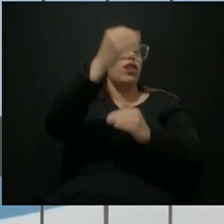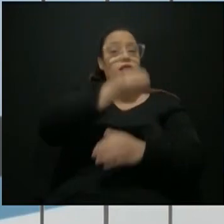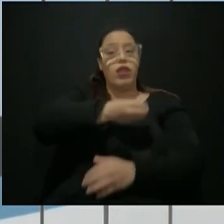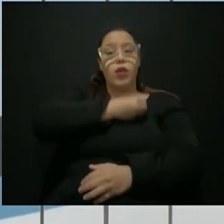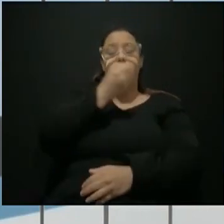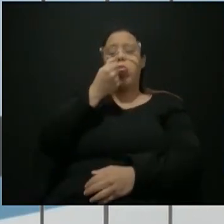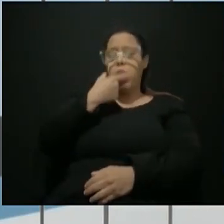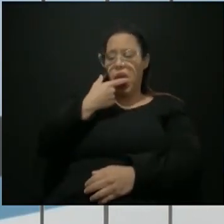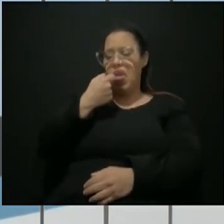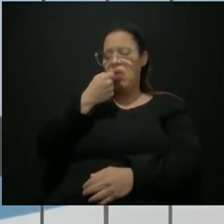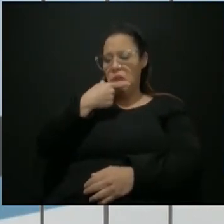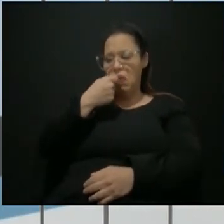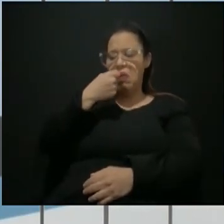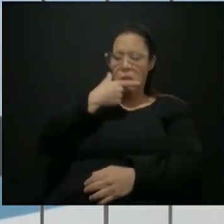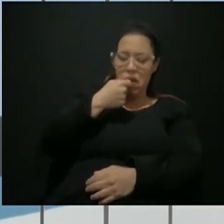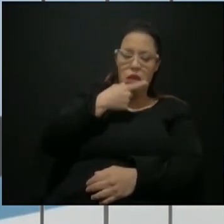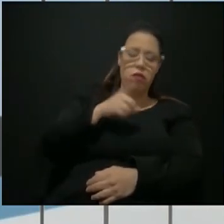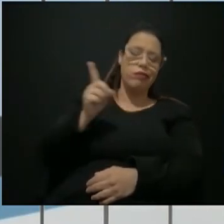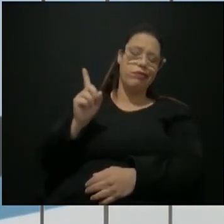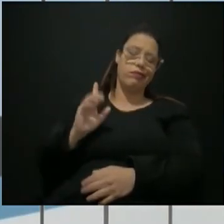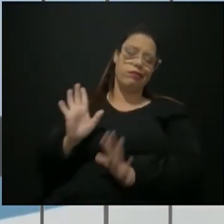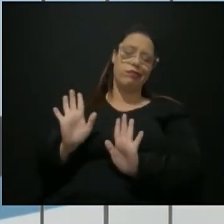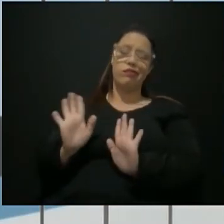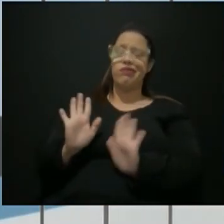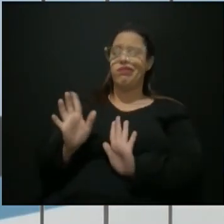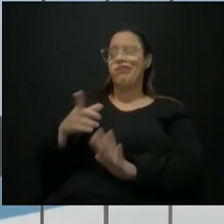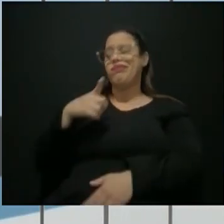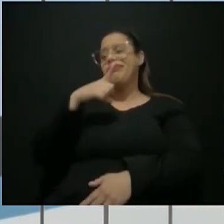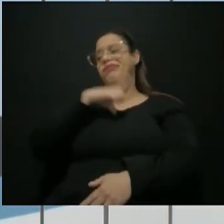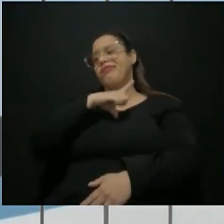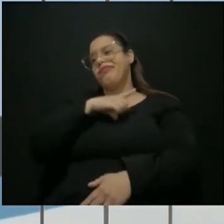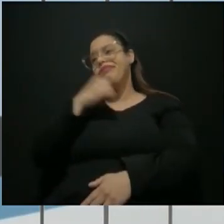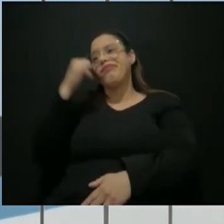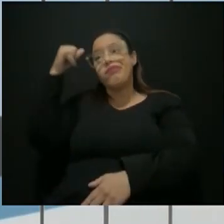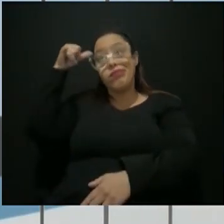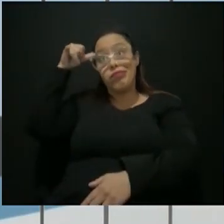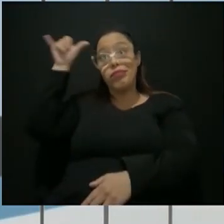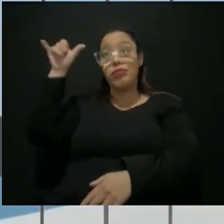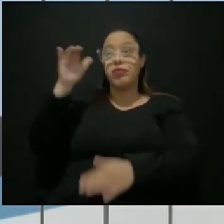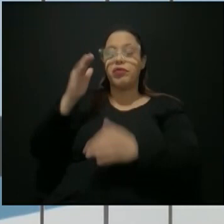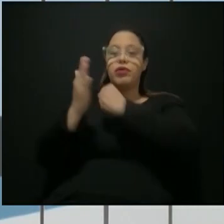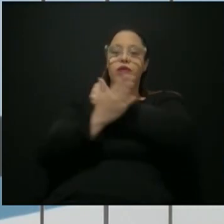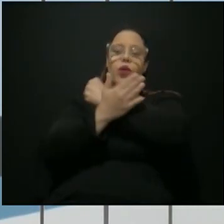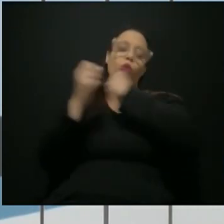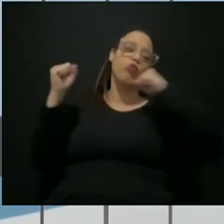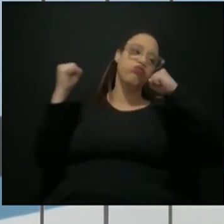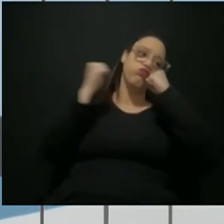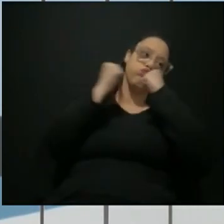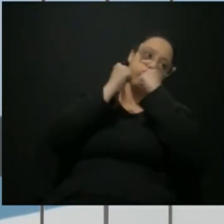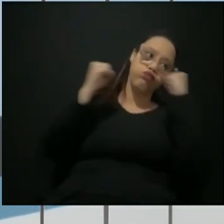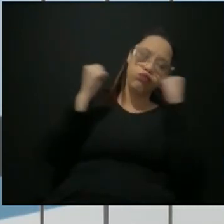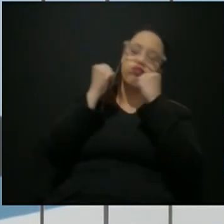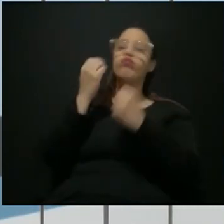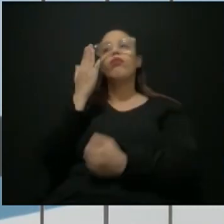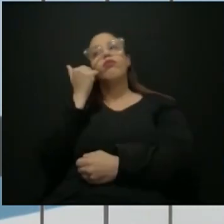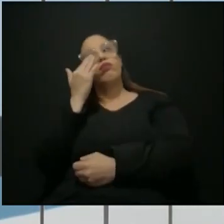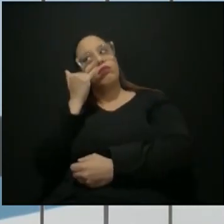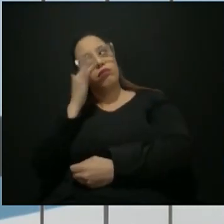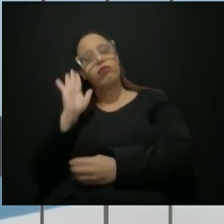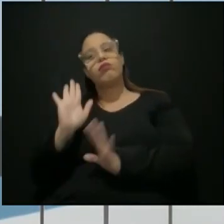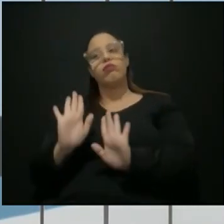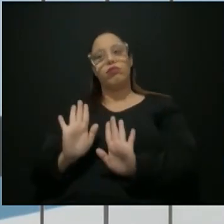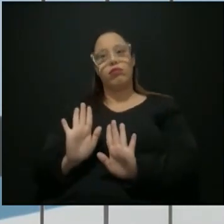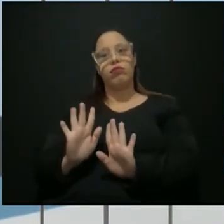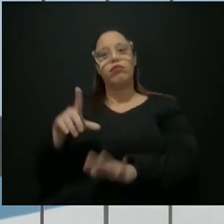né, e não tem os cuidados preventivos ali de repente, atividade física, alimentação. Então, também